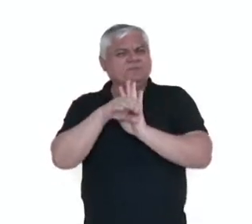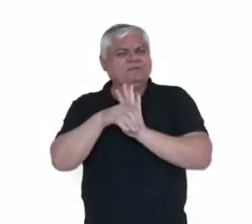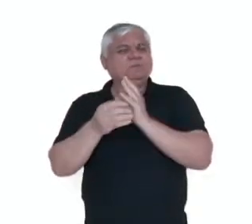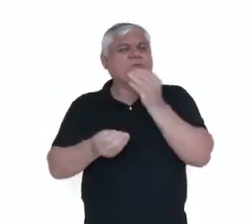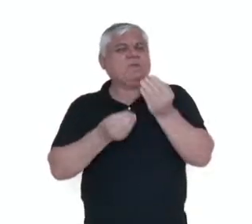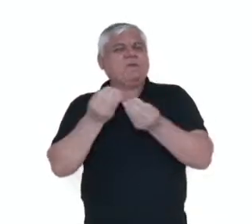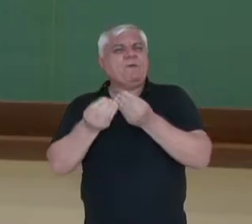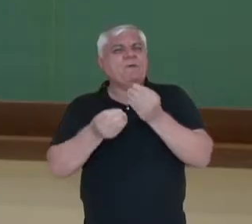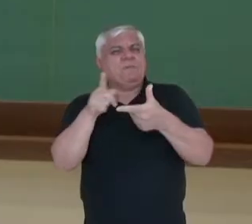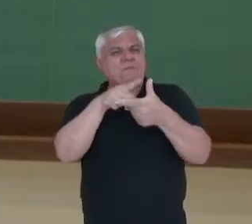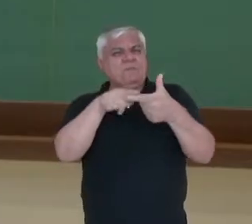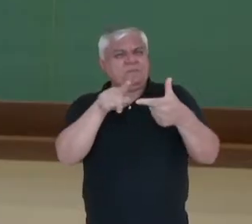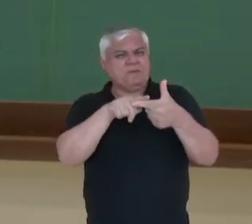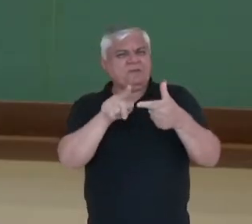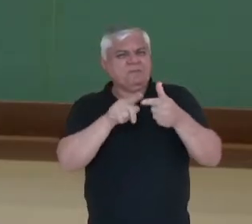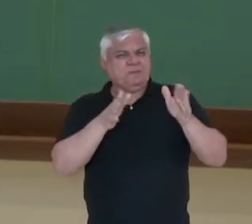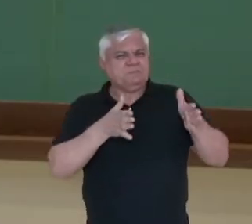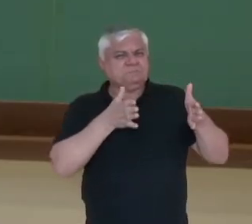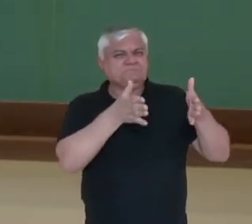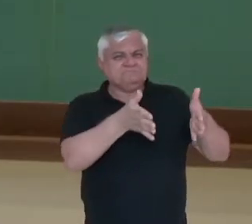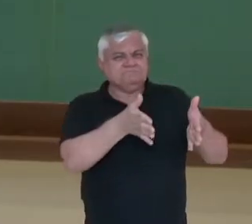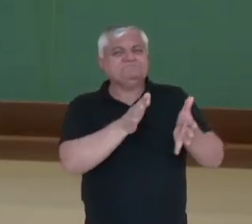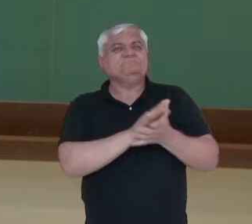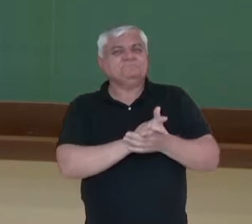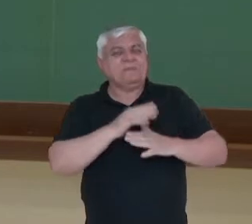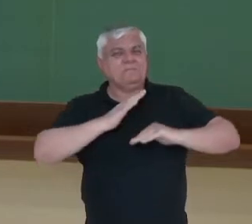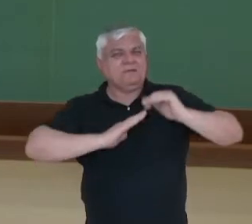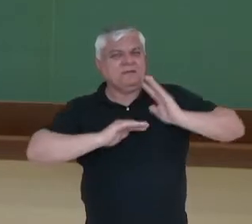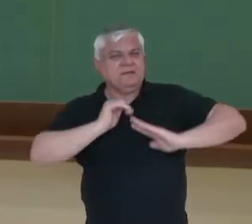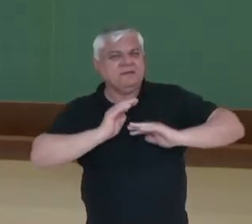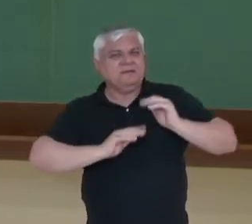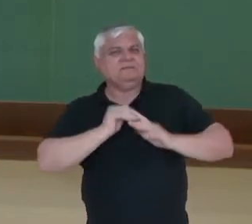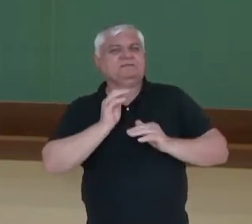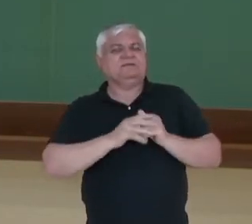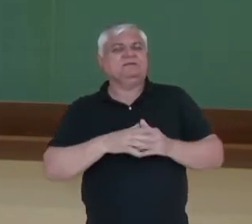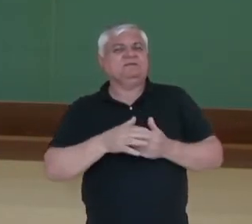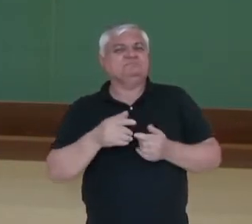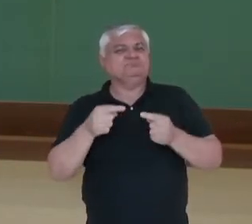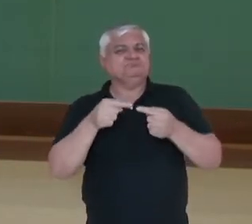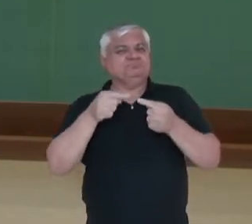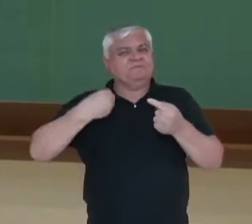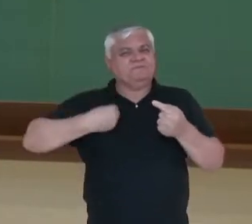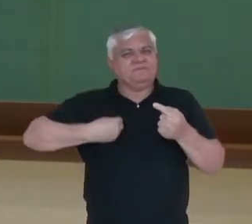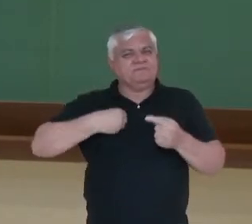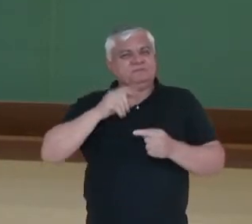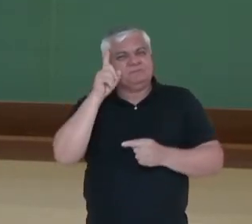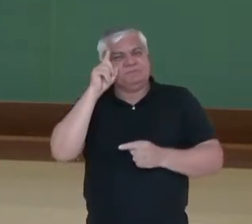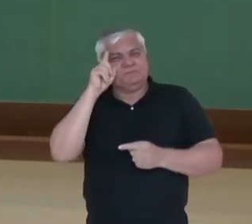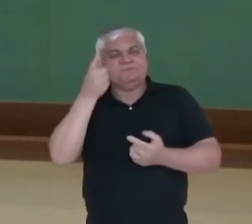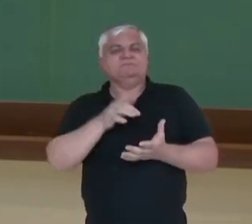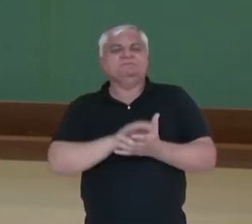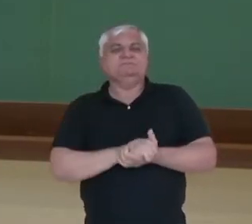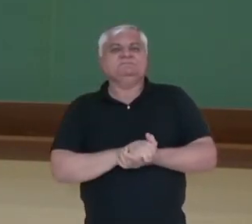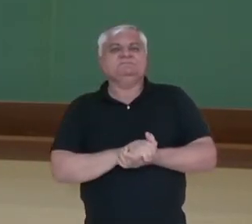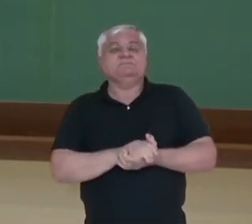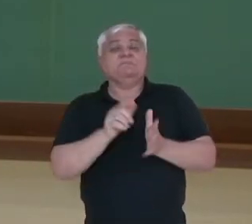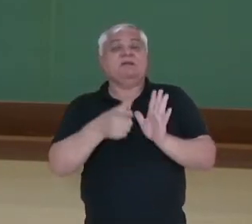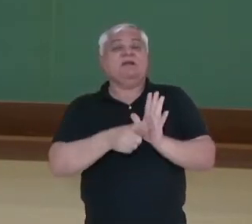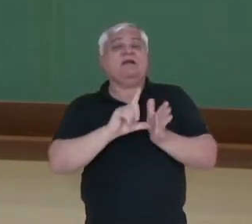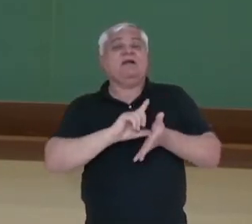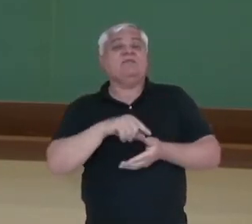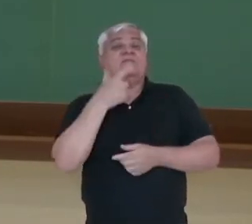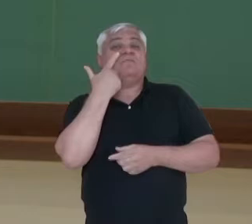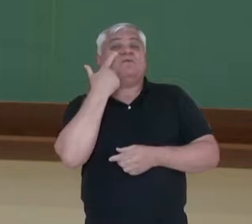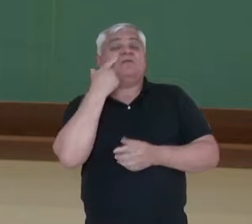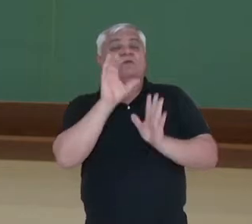em situações problemas, em situações práticas do nosso dia a dia. Mas antes, vamos rever